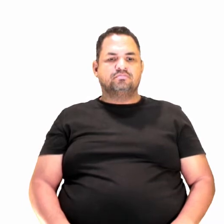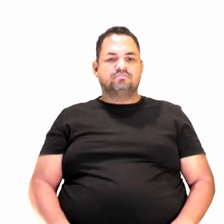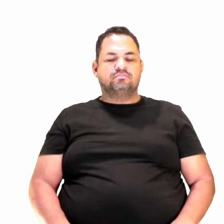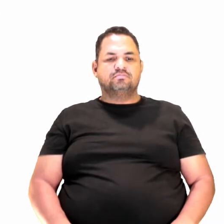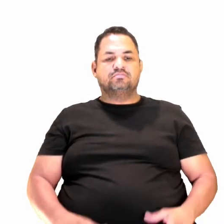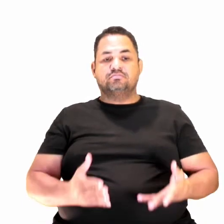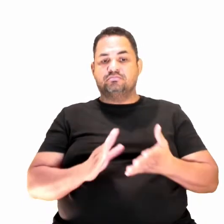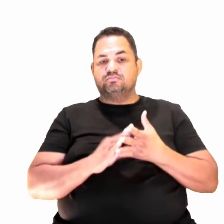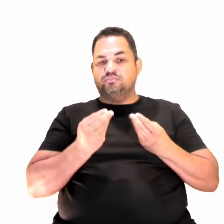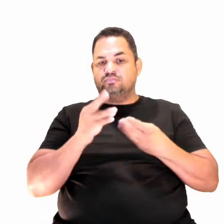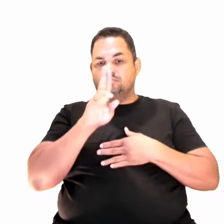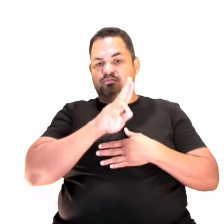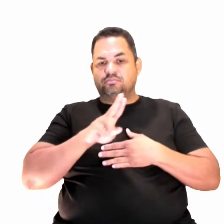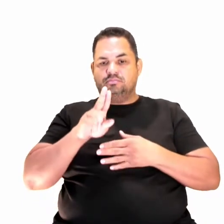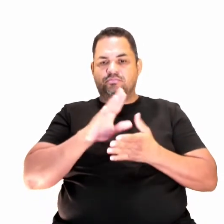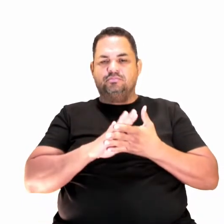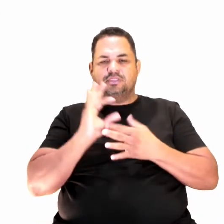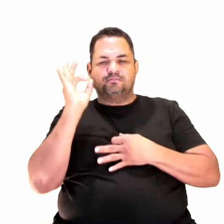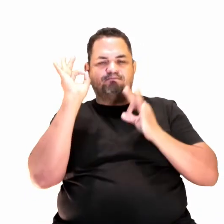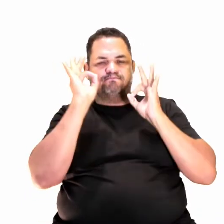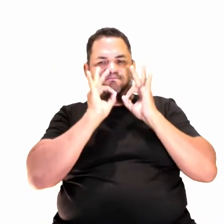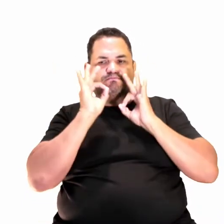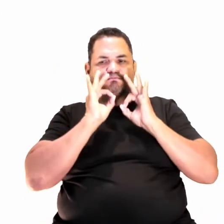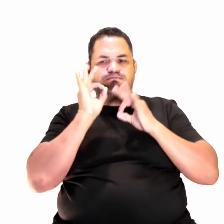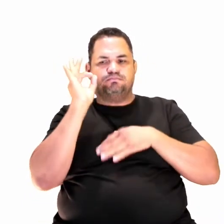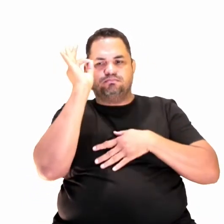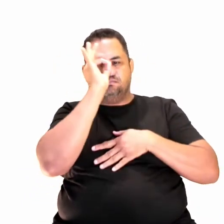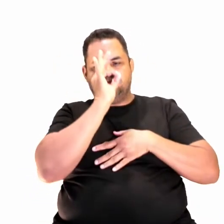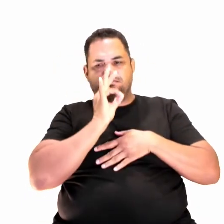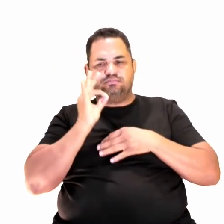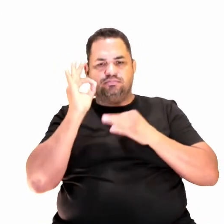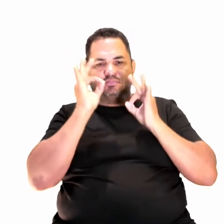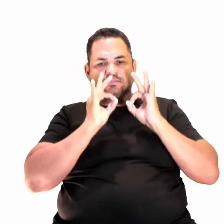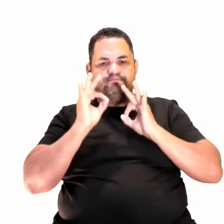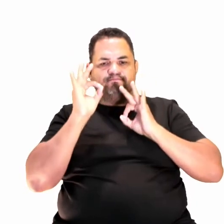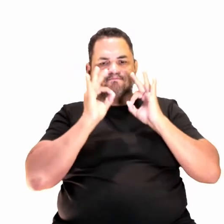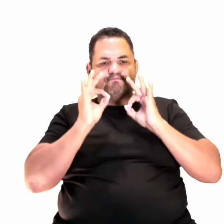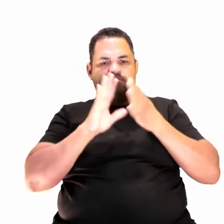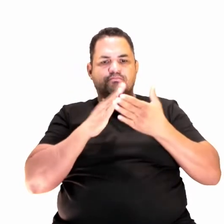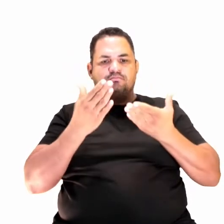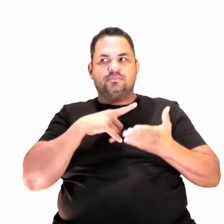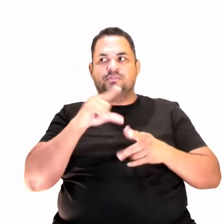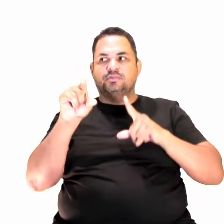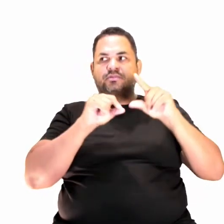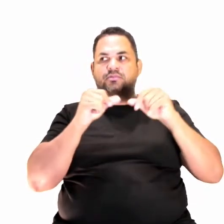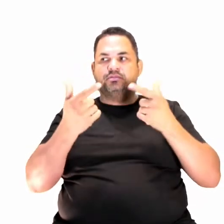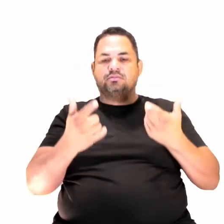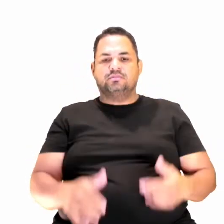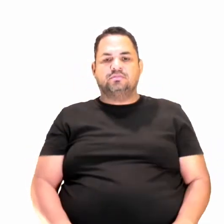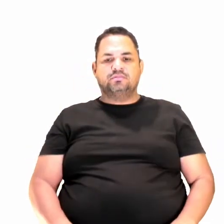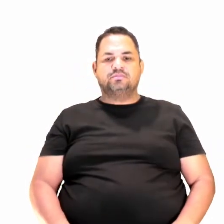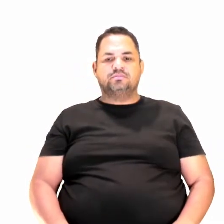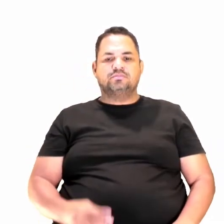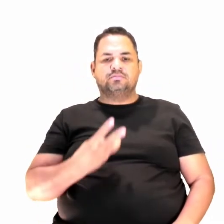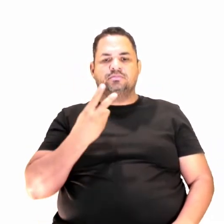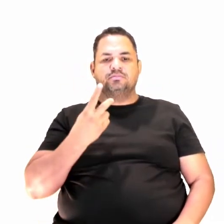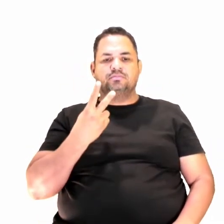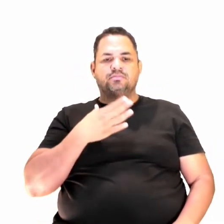podem notar que, pelas imagens que nós vamos falar de sardas, de barba e de bigode. Então, como